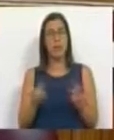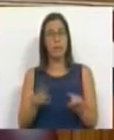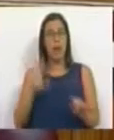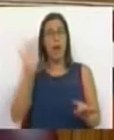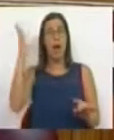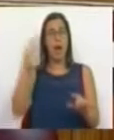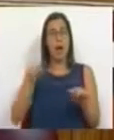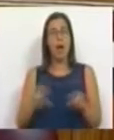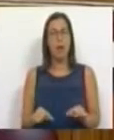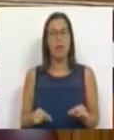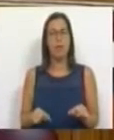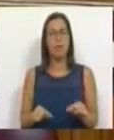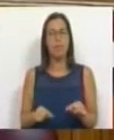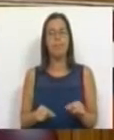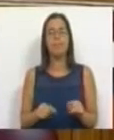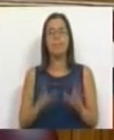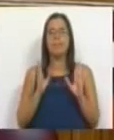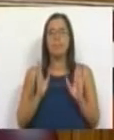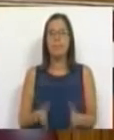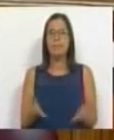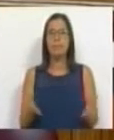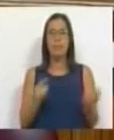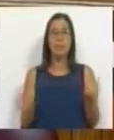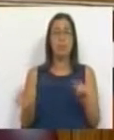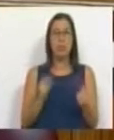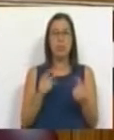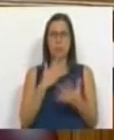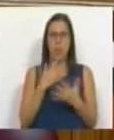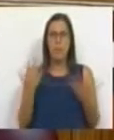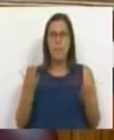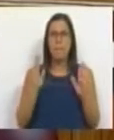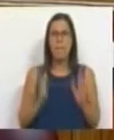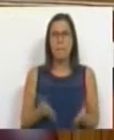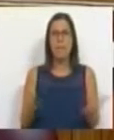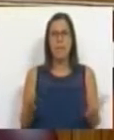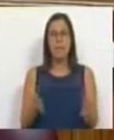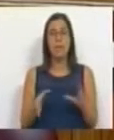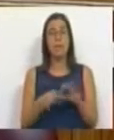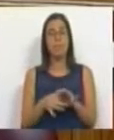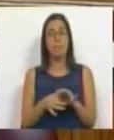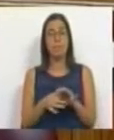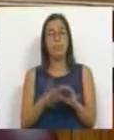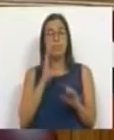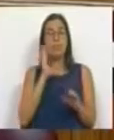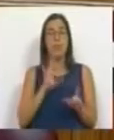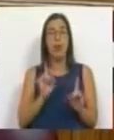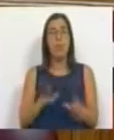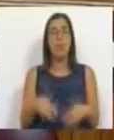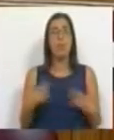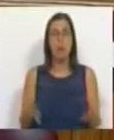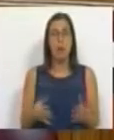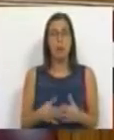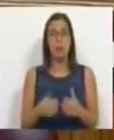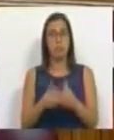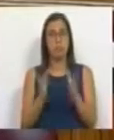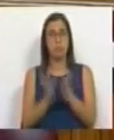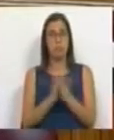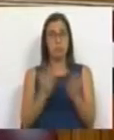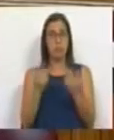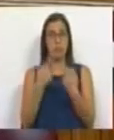que aconteceram deve ser objeto de uma discussão profunda e, designadamente, tendo em conta toda